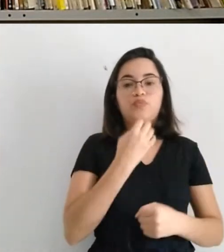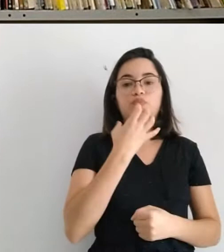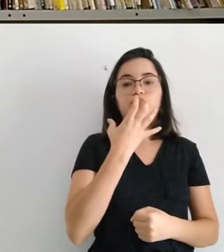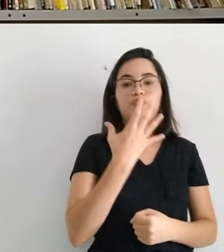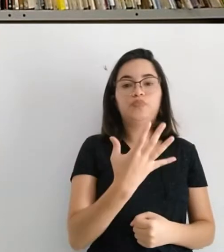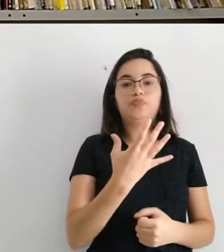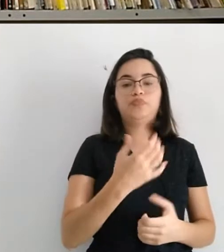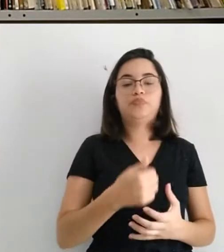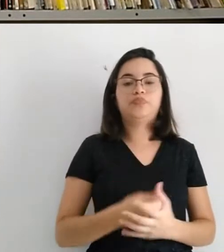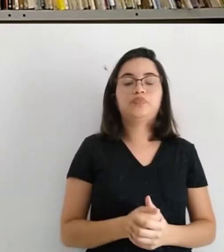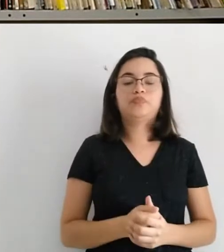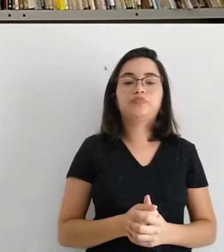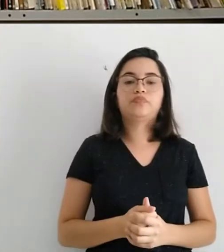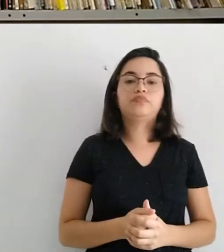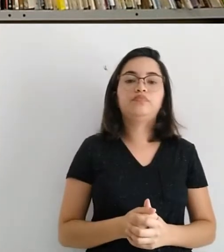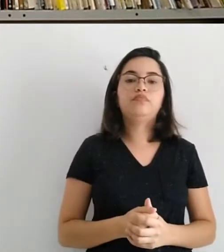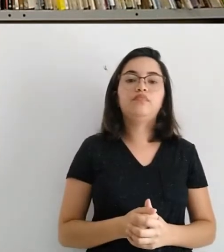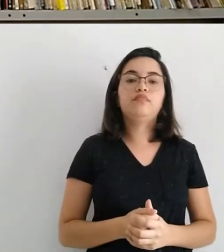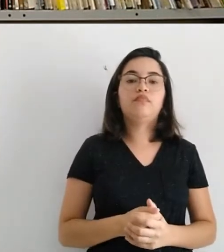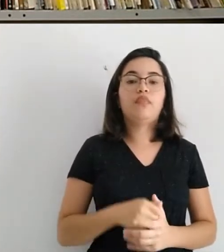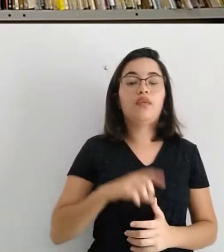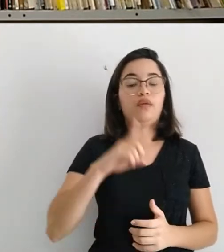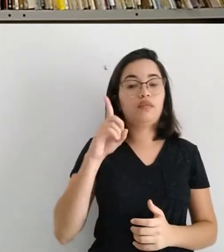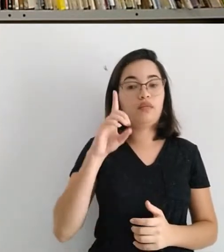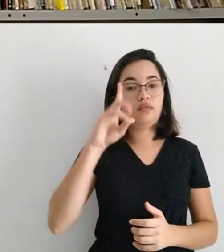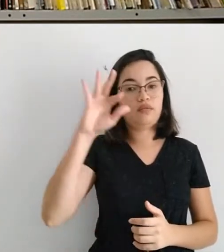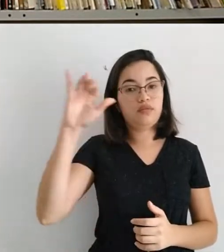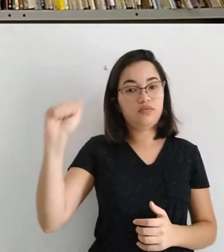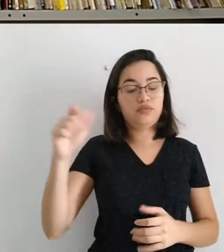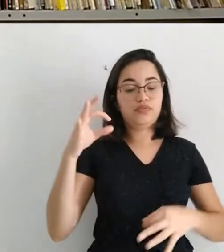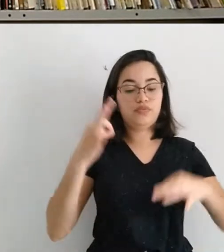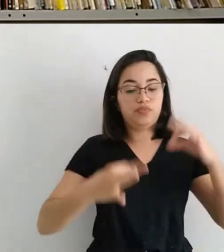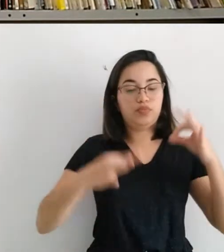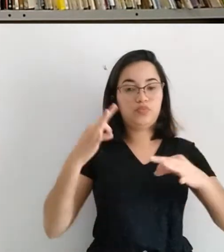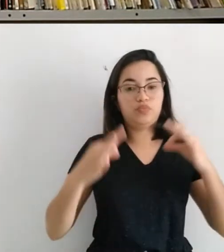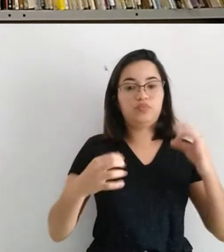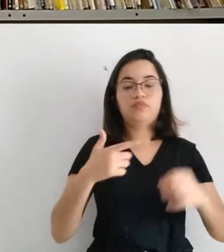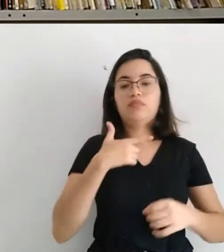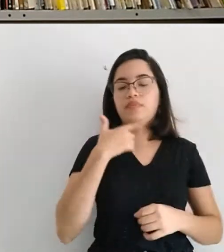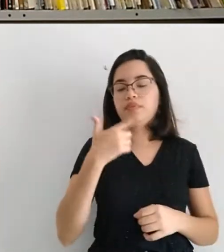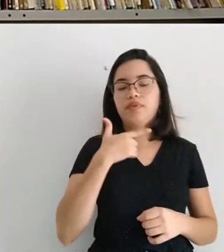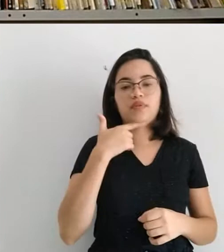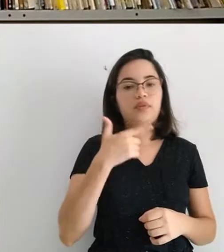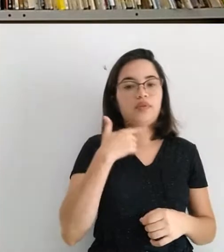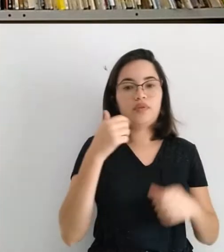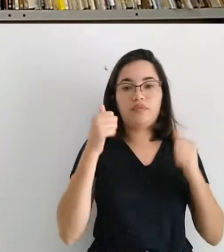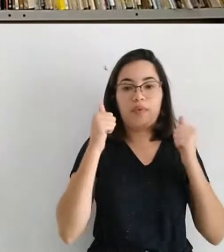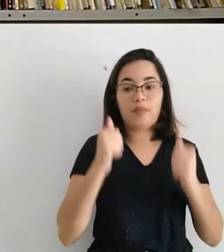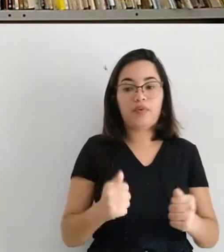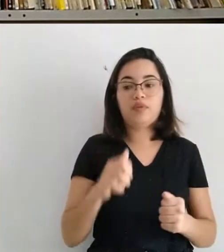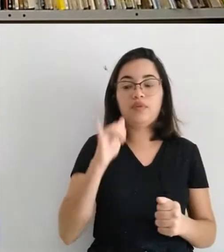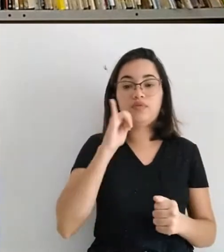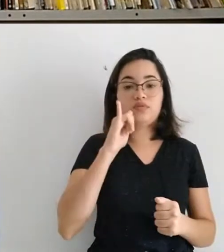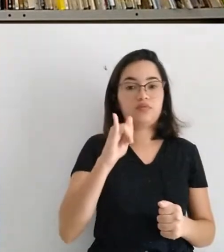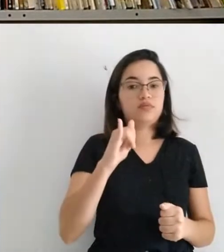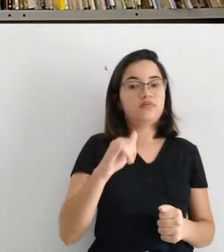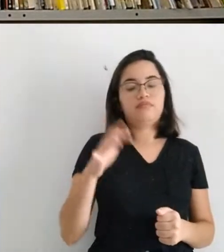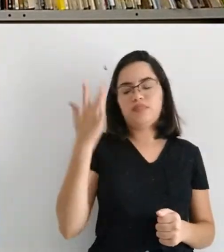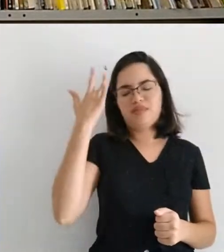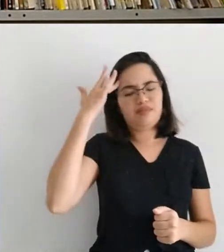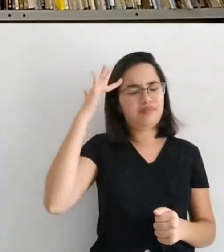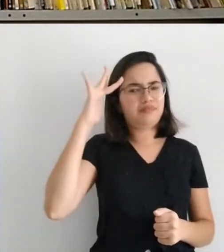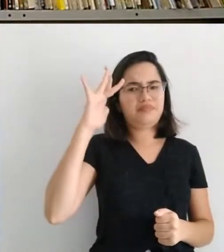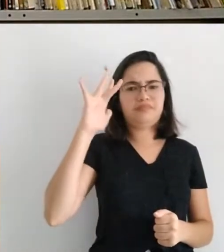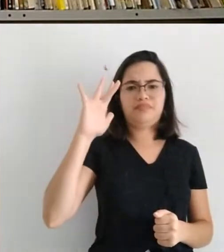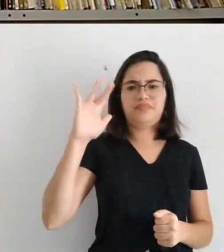bom. E que naquele dia do juízo, ninguém vai poder alegar que não sabia